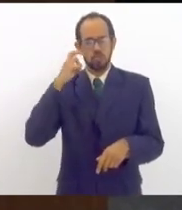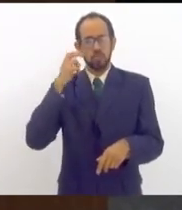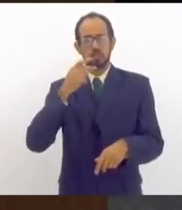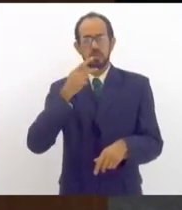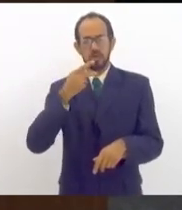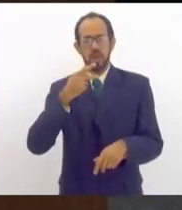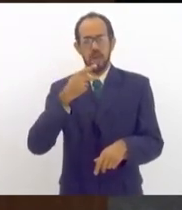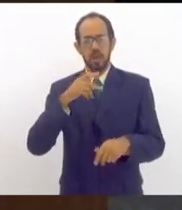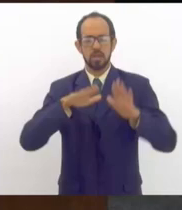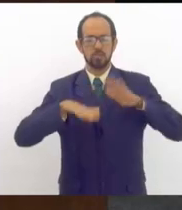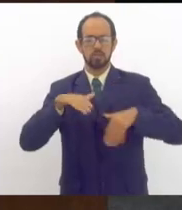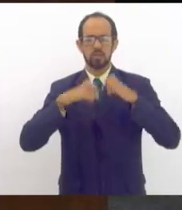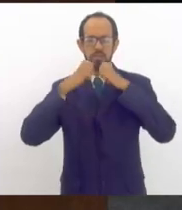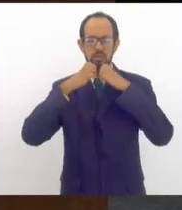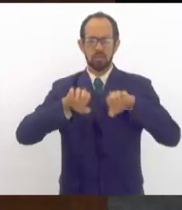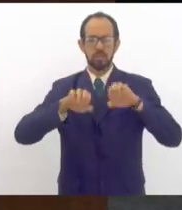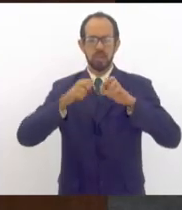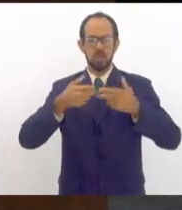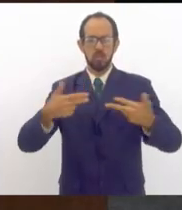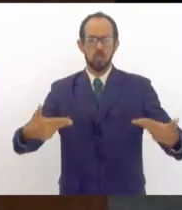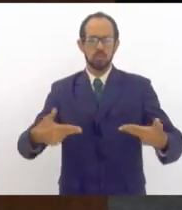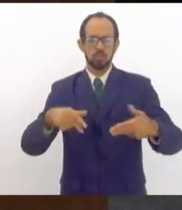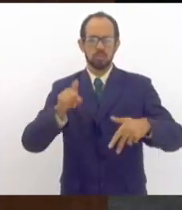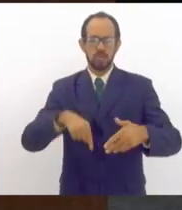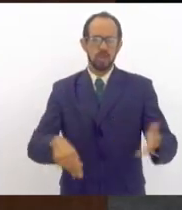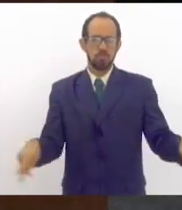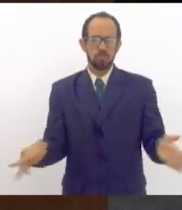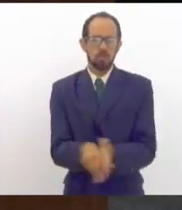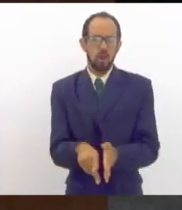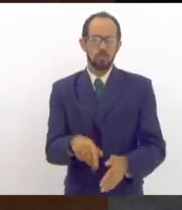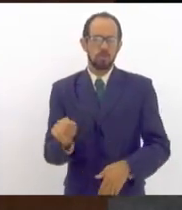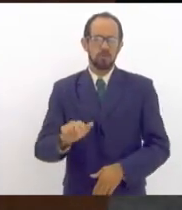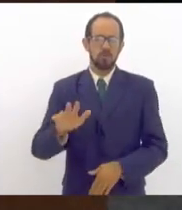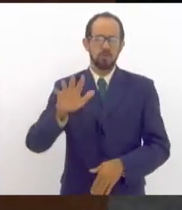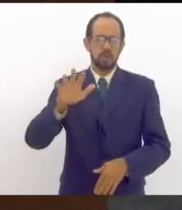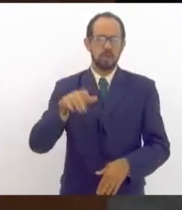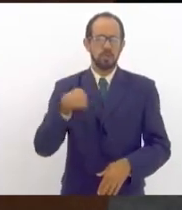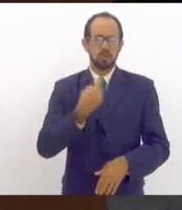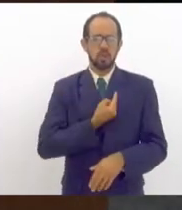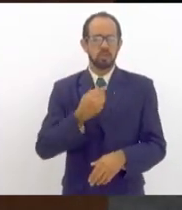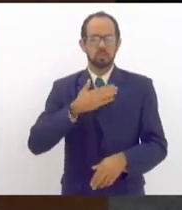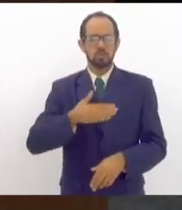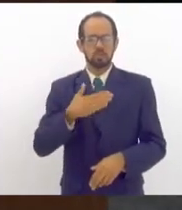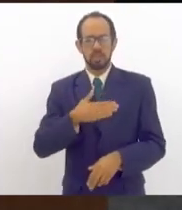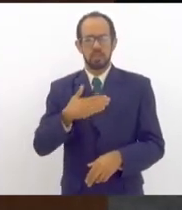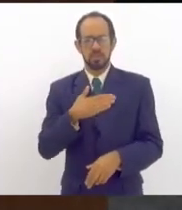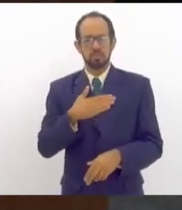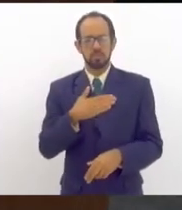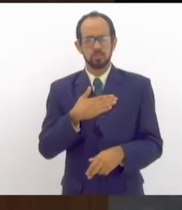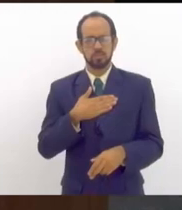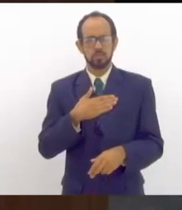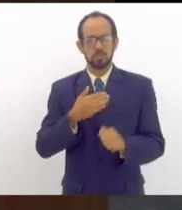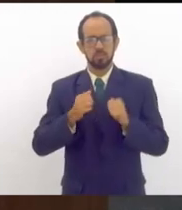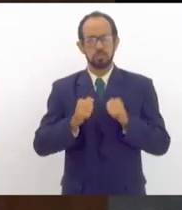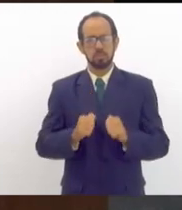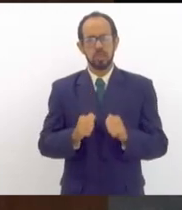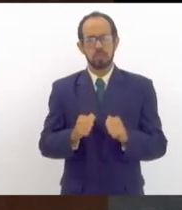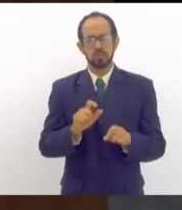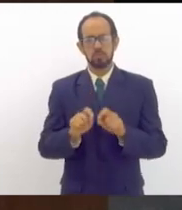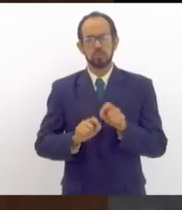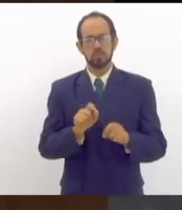expressar coisas que é de cotidiano de uma favela que muito de nós gostaríamos que pudéssemos contar